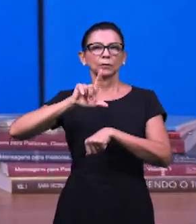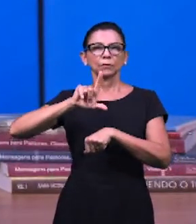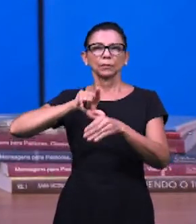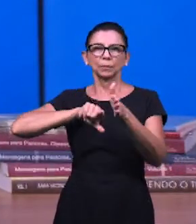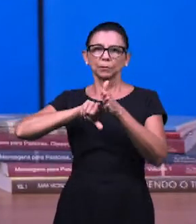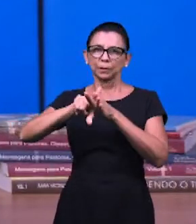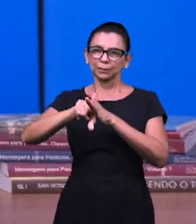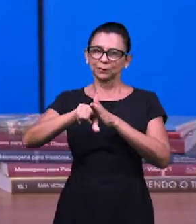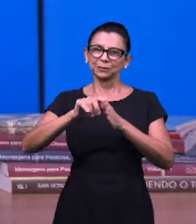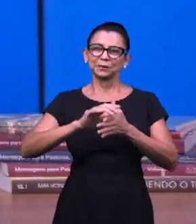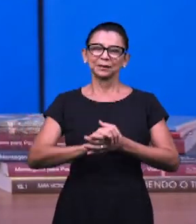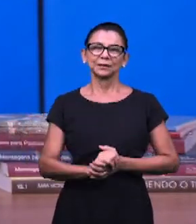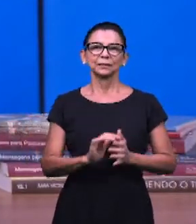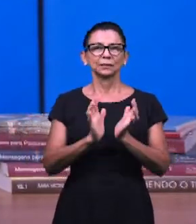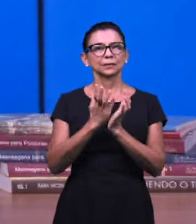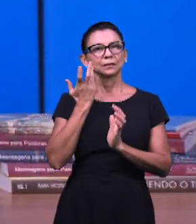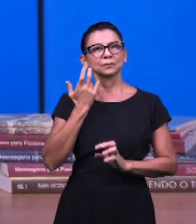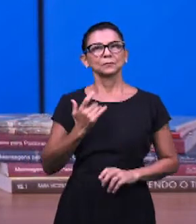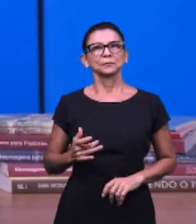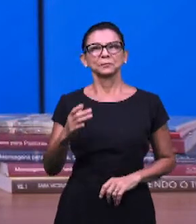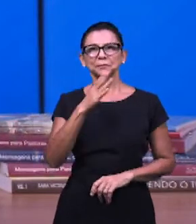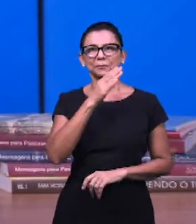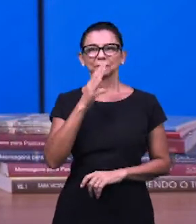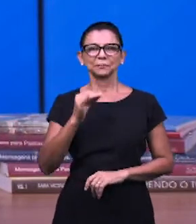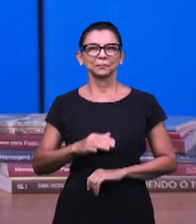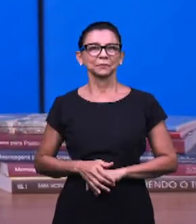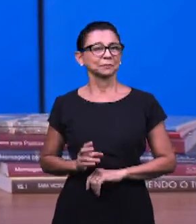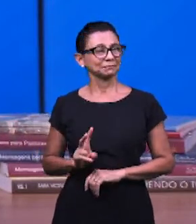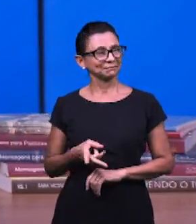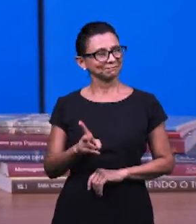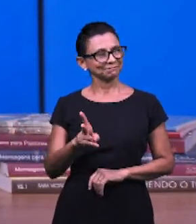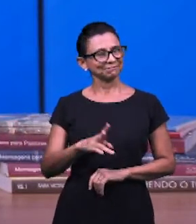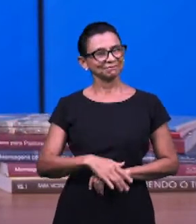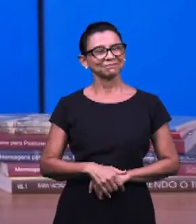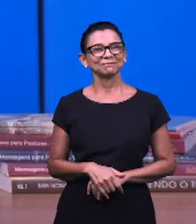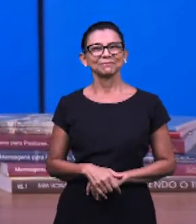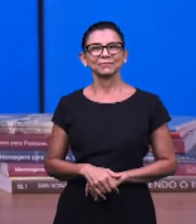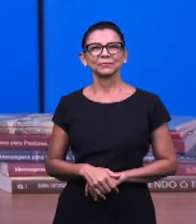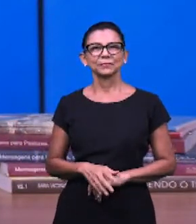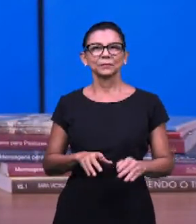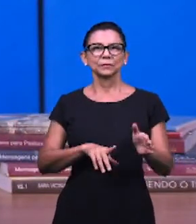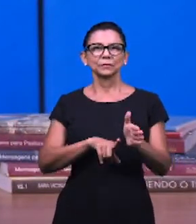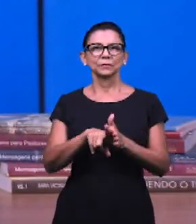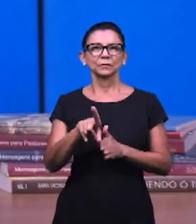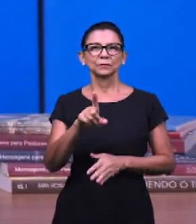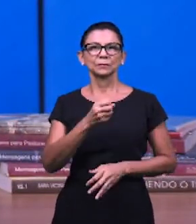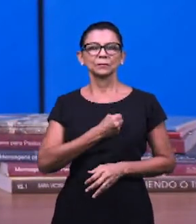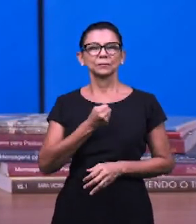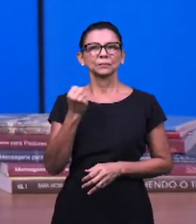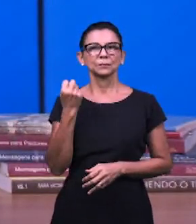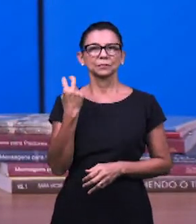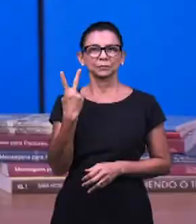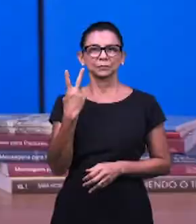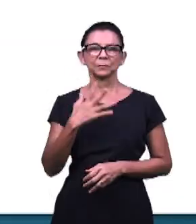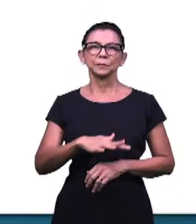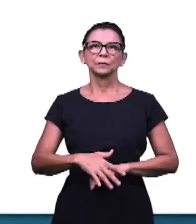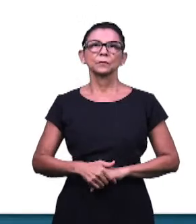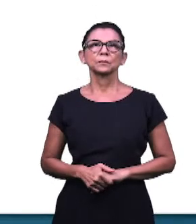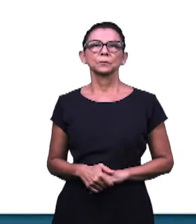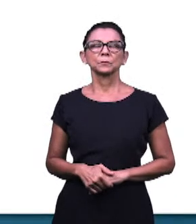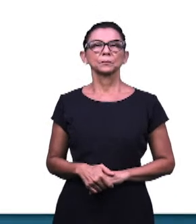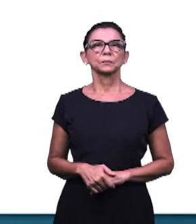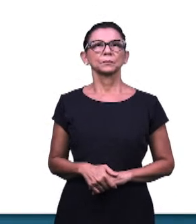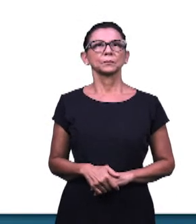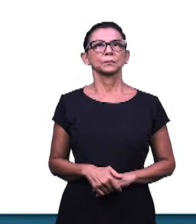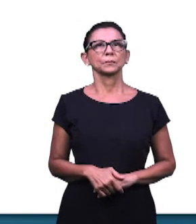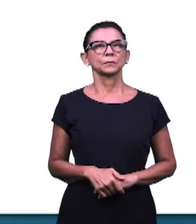direcionada para as crianças, intermediários e adolescentes. Vamos então à nossa segunda pergunta. E a segunda pergunta diz assim: qual